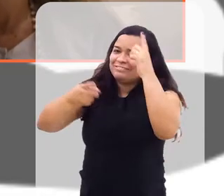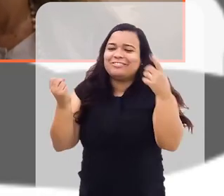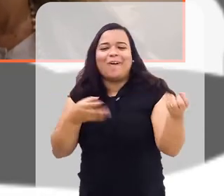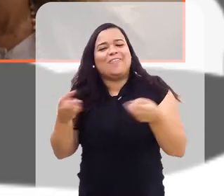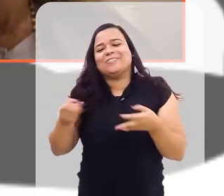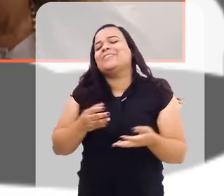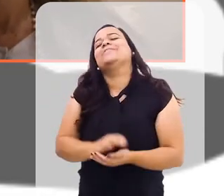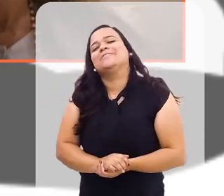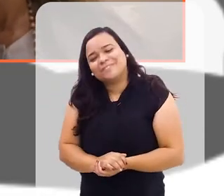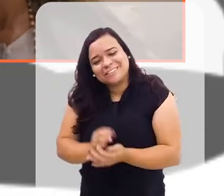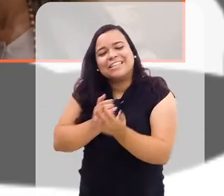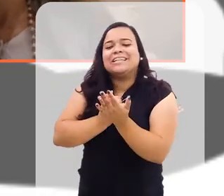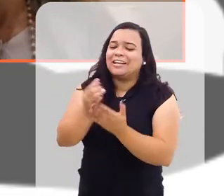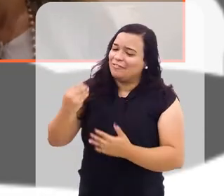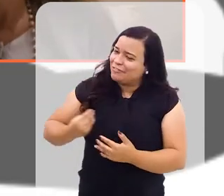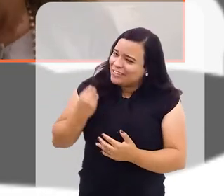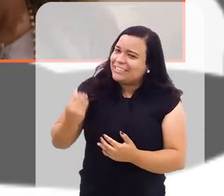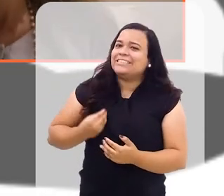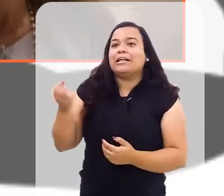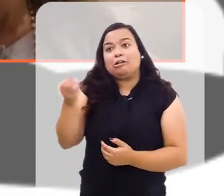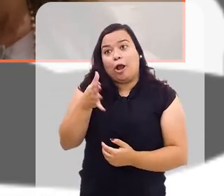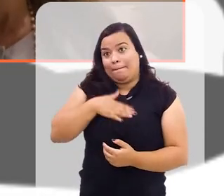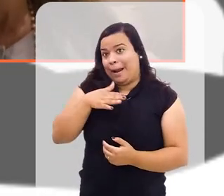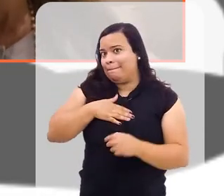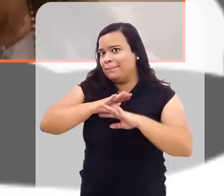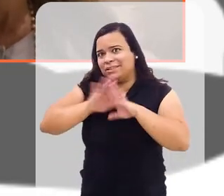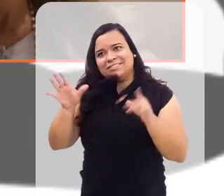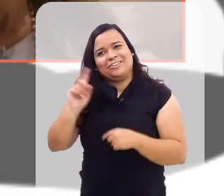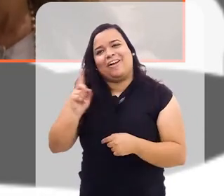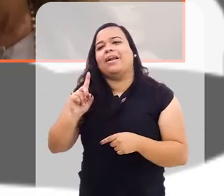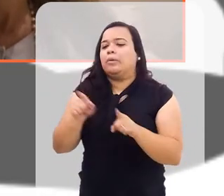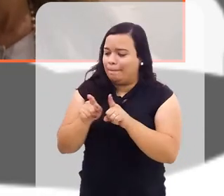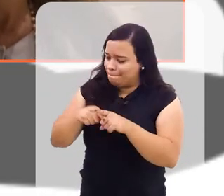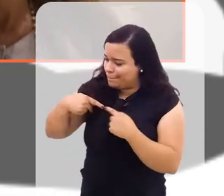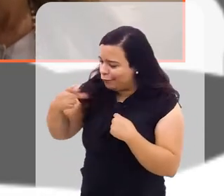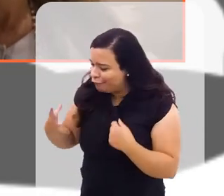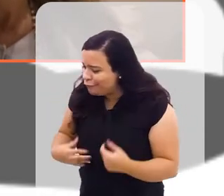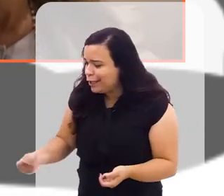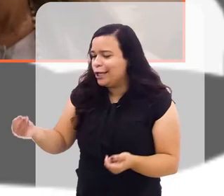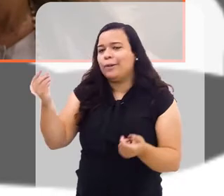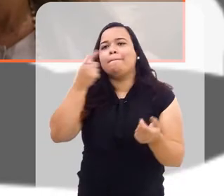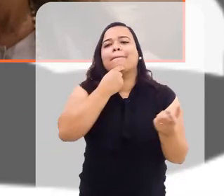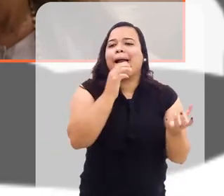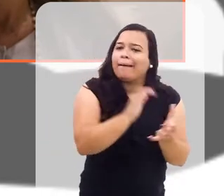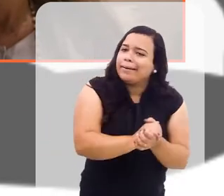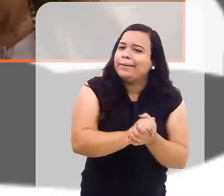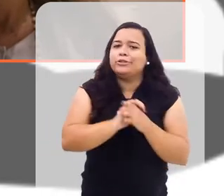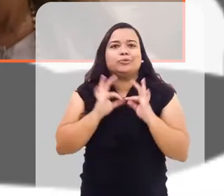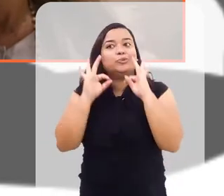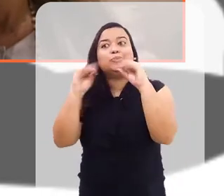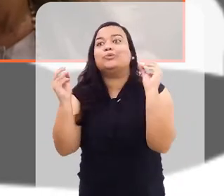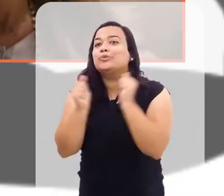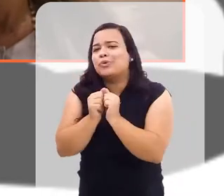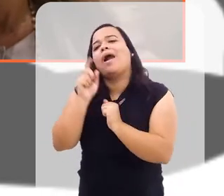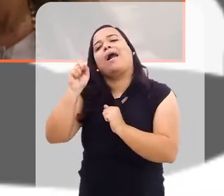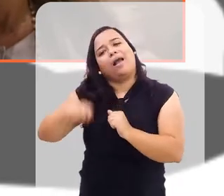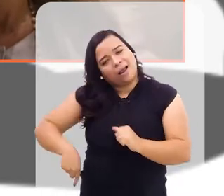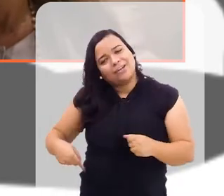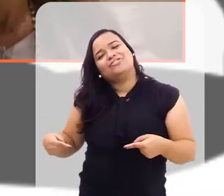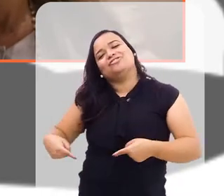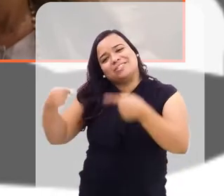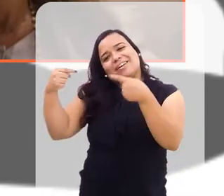e iniciando uma nova vida, não só para mim, mas os meus filhos, o meu marido, enfim, todos. É um desafio